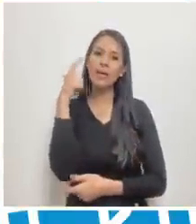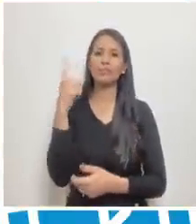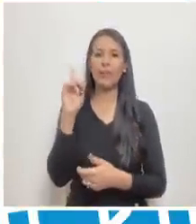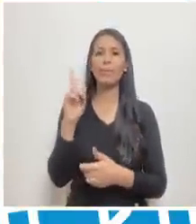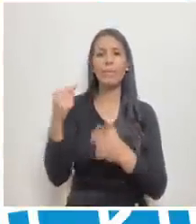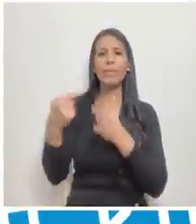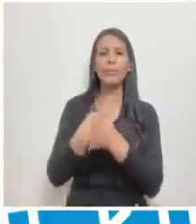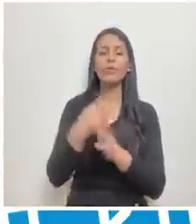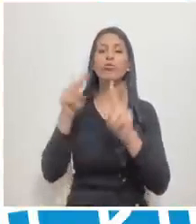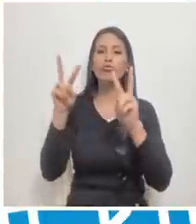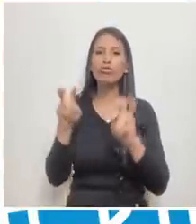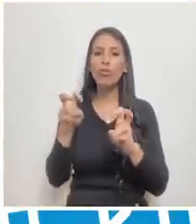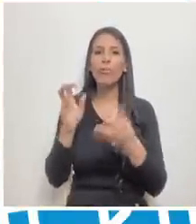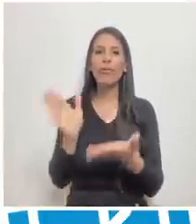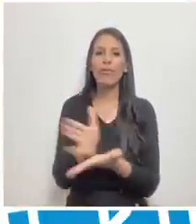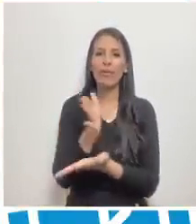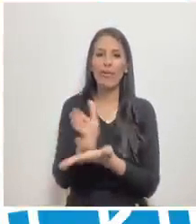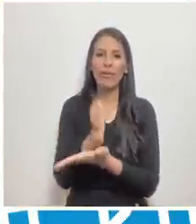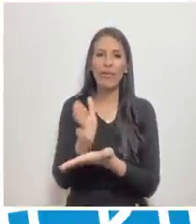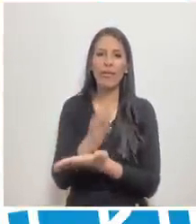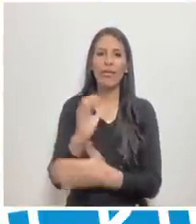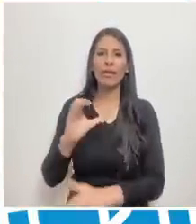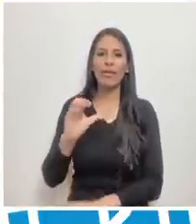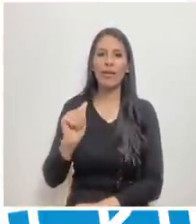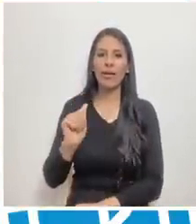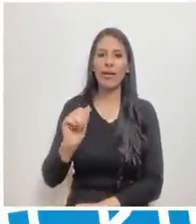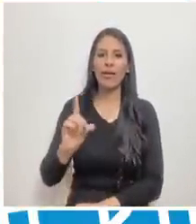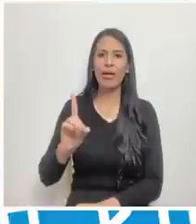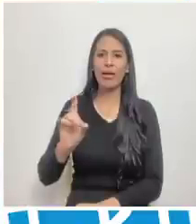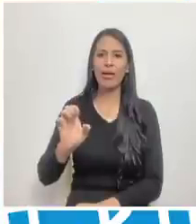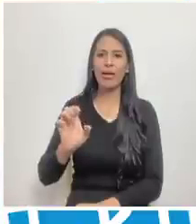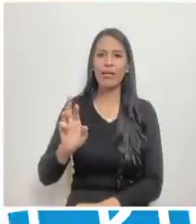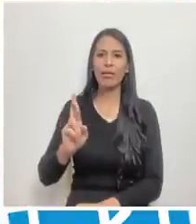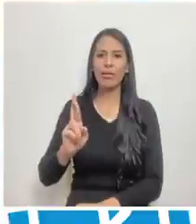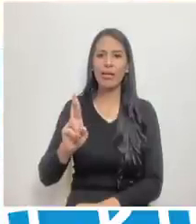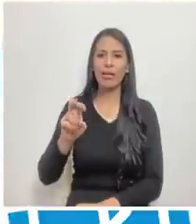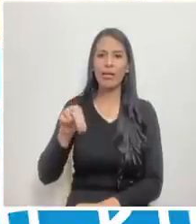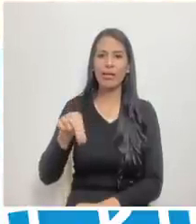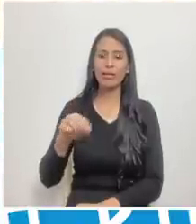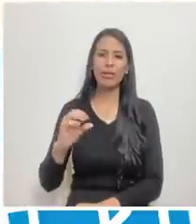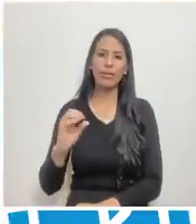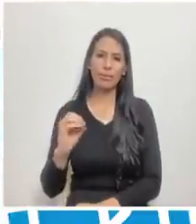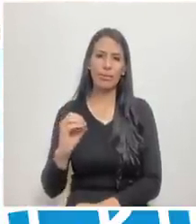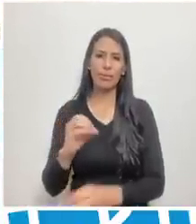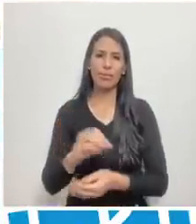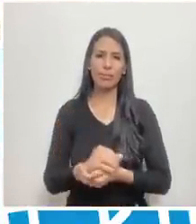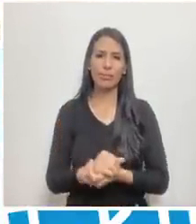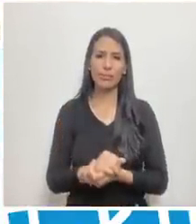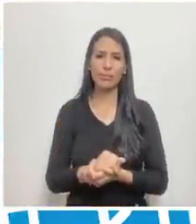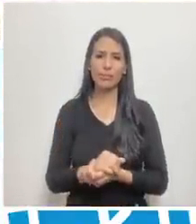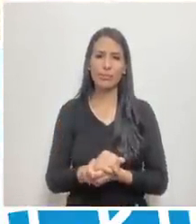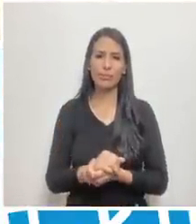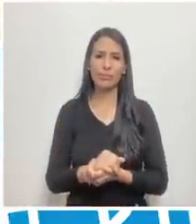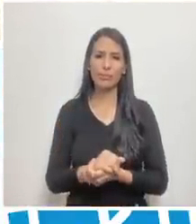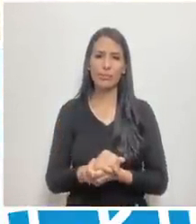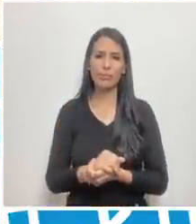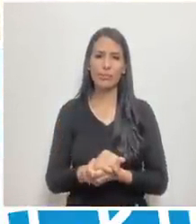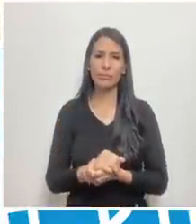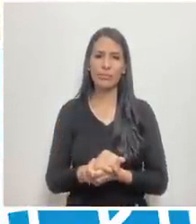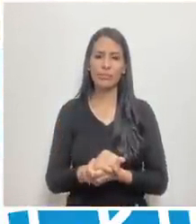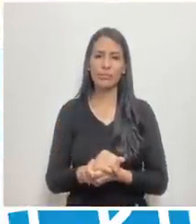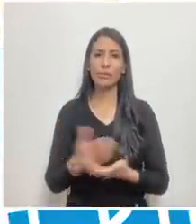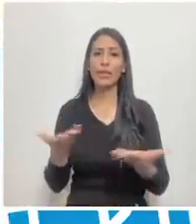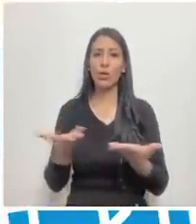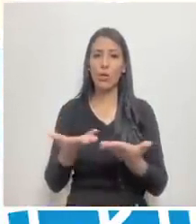senhora está toda fechada, não está aparecendo. A Maria Helena está falando. Não, eu já estou abrindo. Agora, é agora.